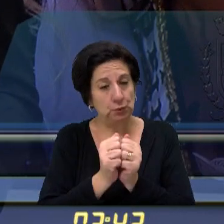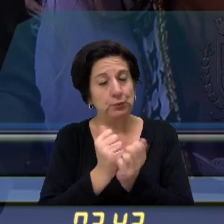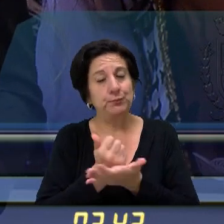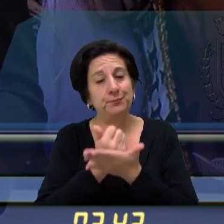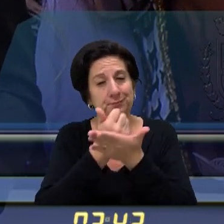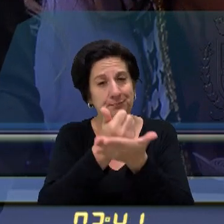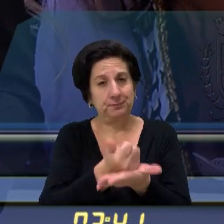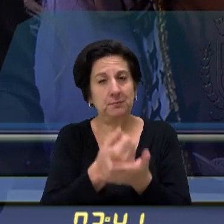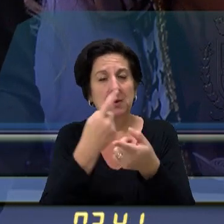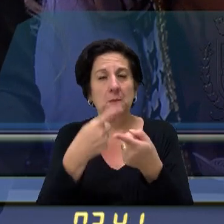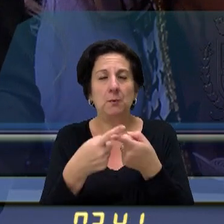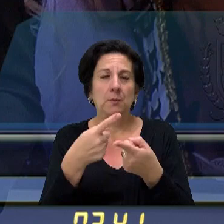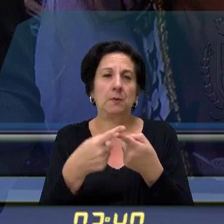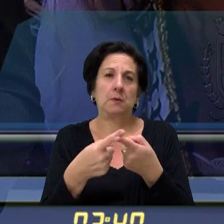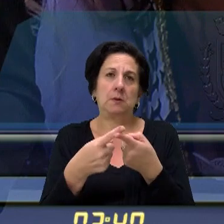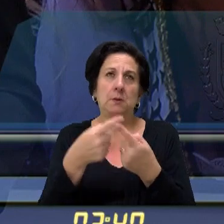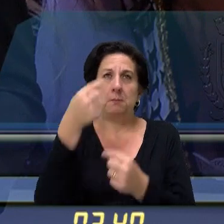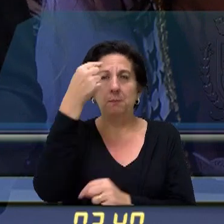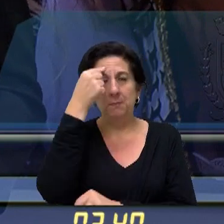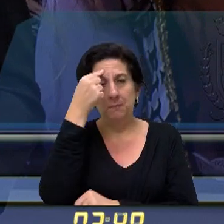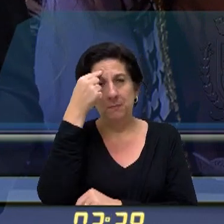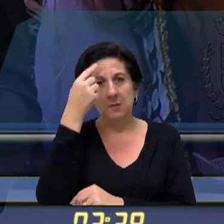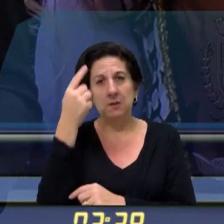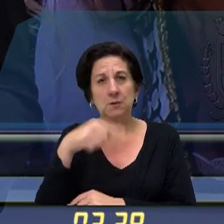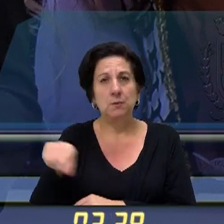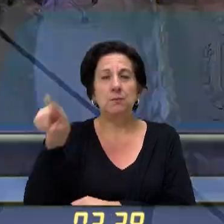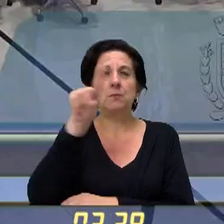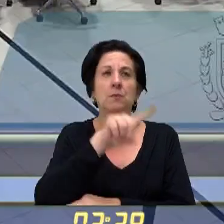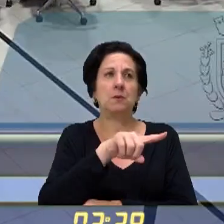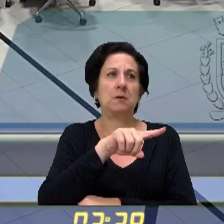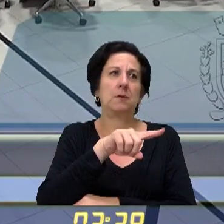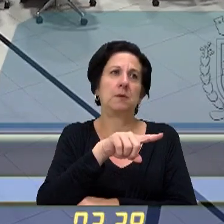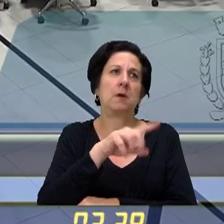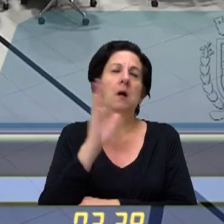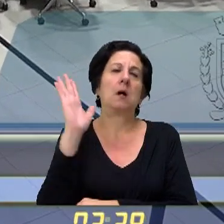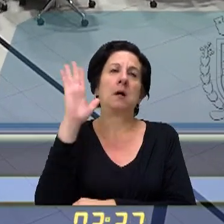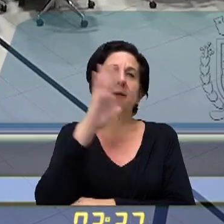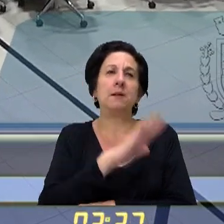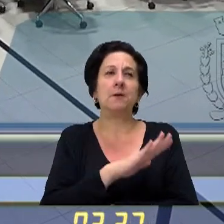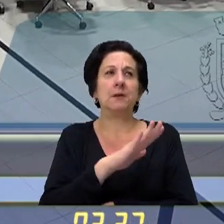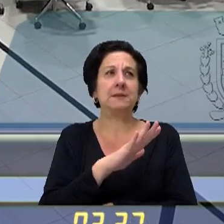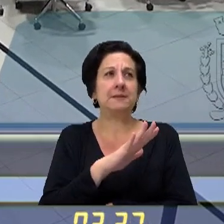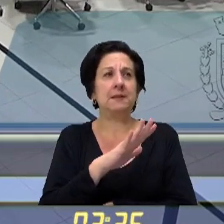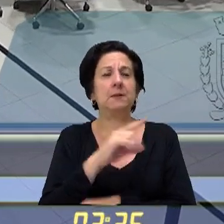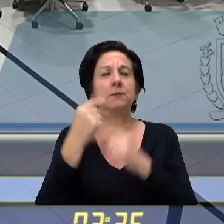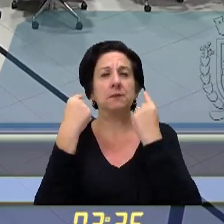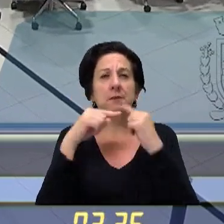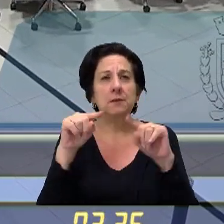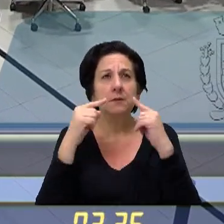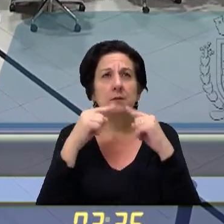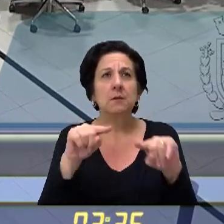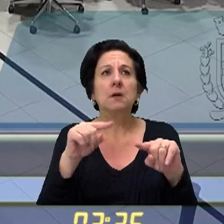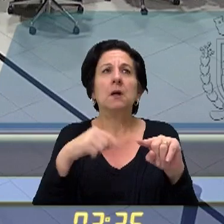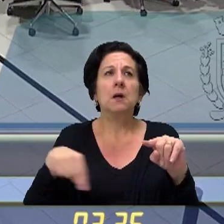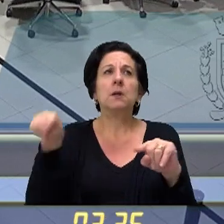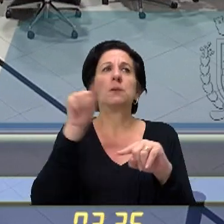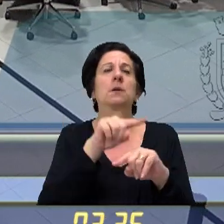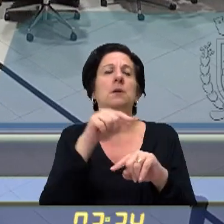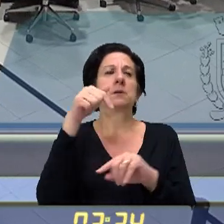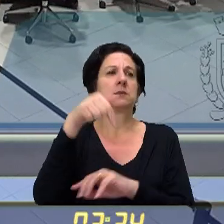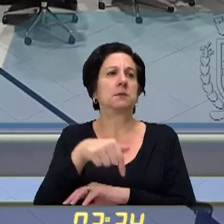vocês, porque penso que vocês vêm a essa casa para reivindicar. E nós aqui